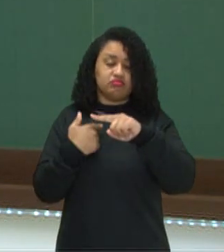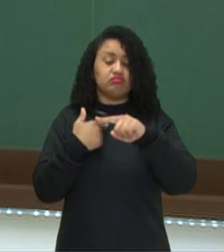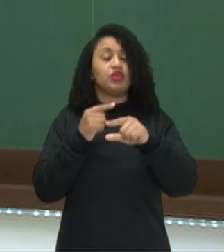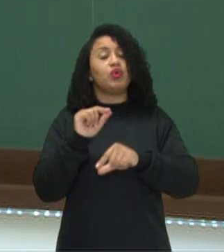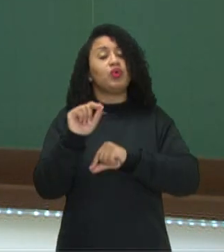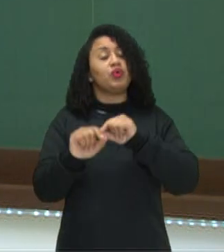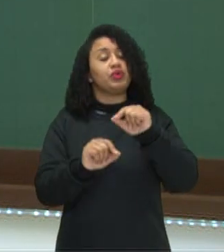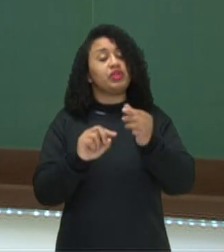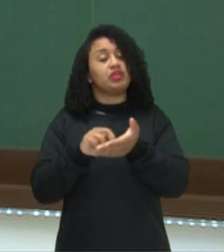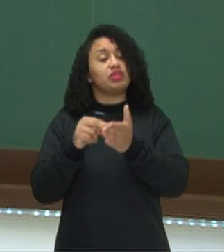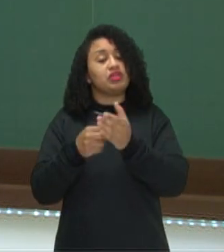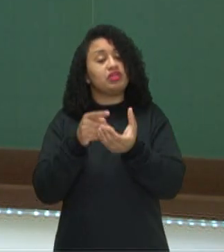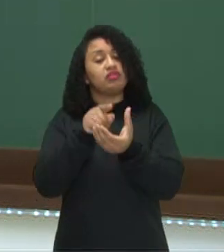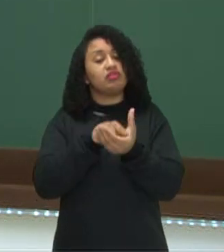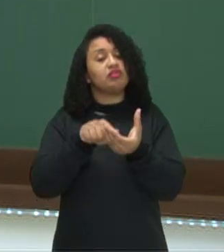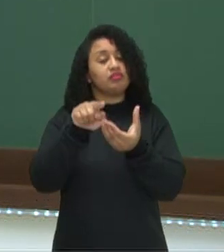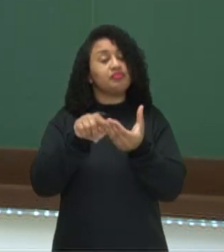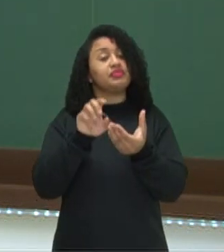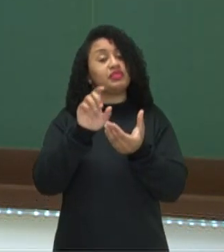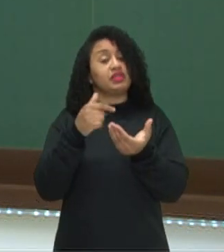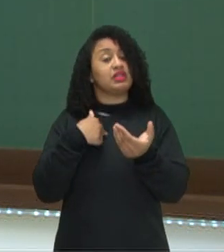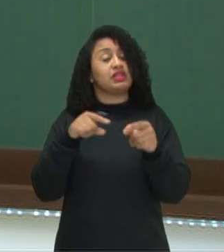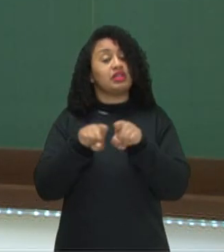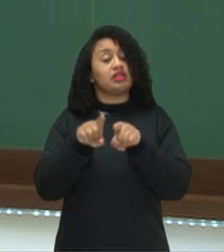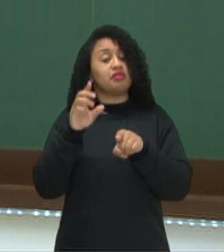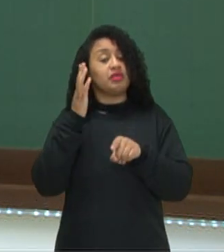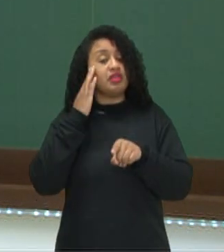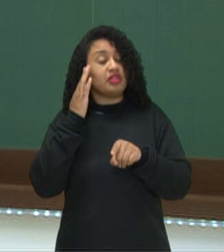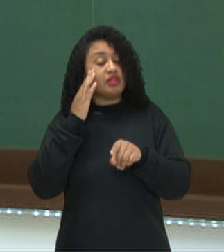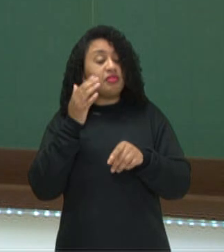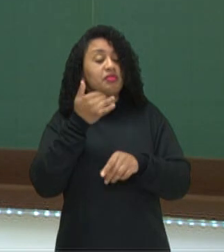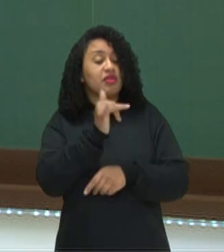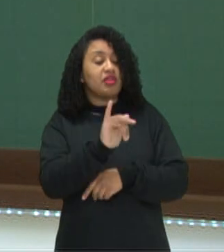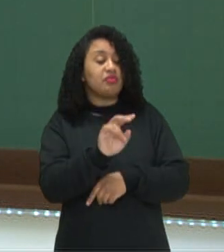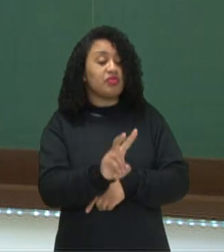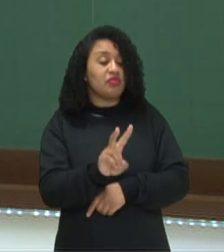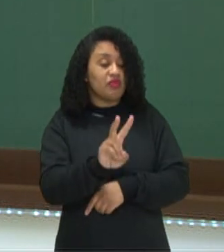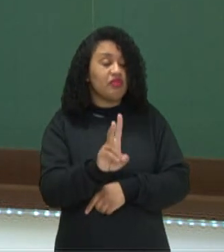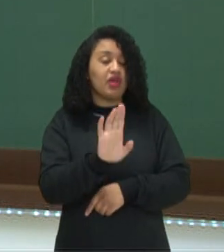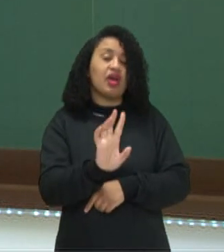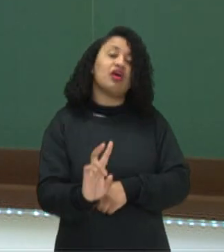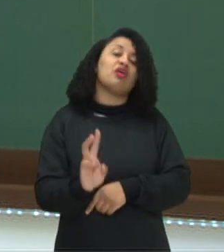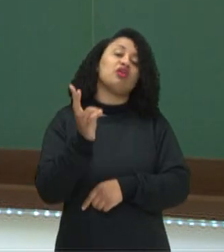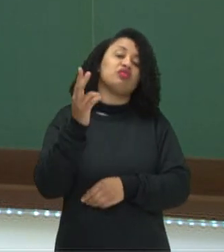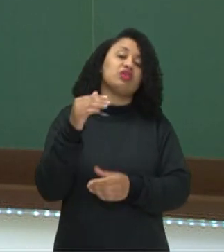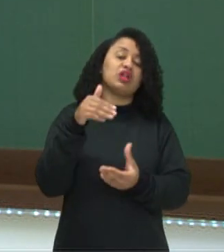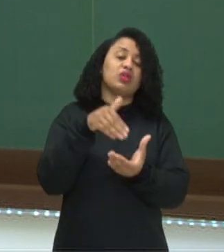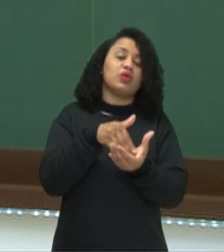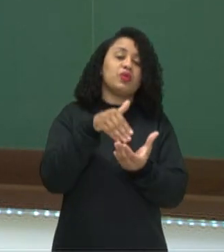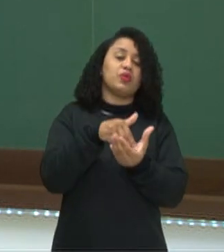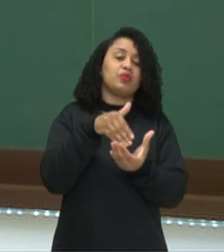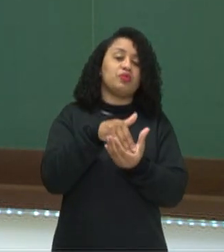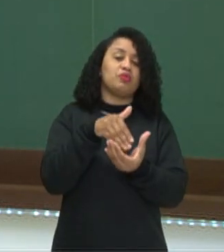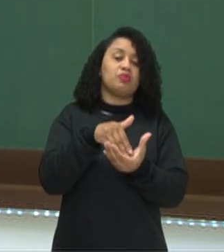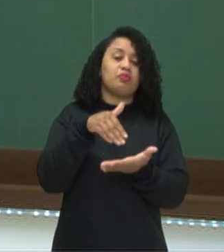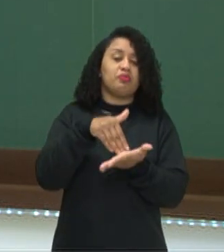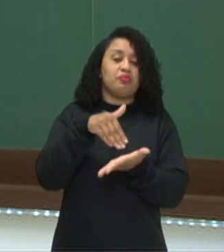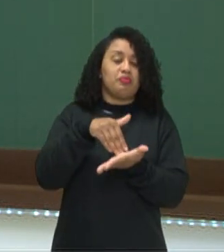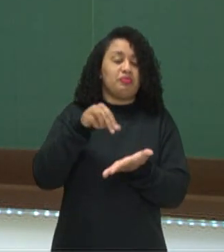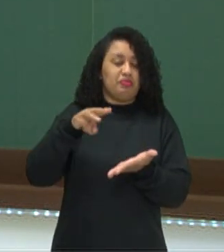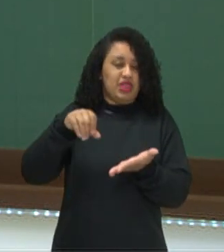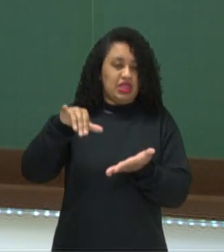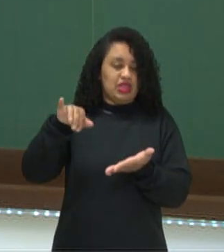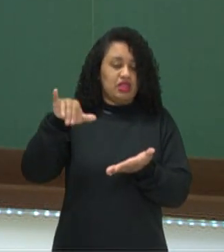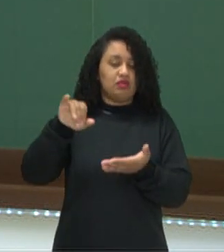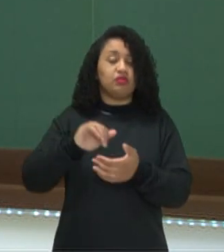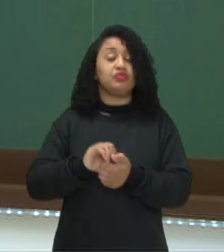da parábola voltada para cima, e sabemos que o y vértice assume valor de mínimo. Se fosse o